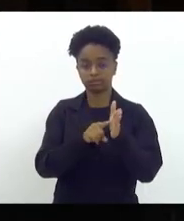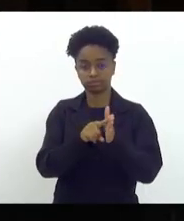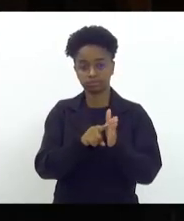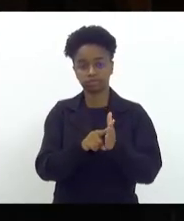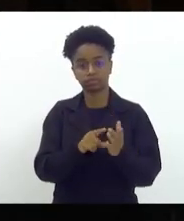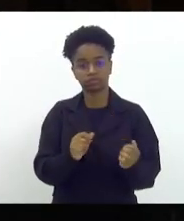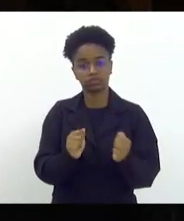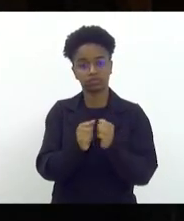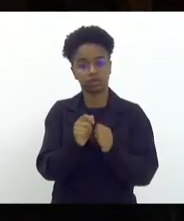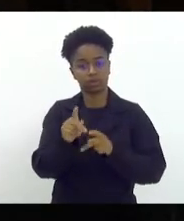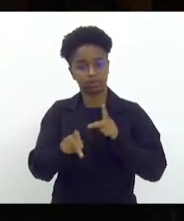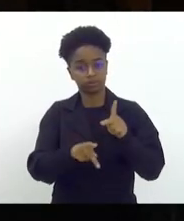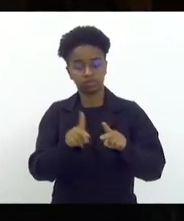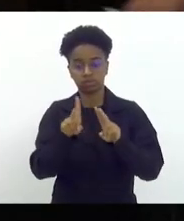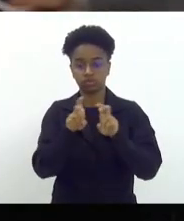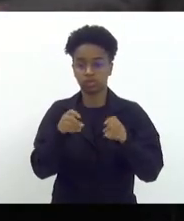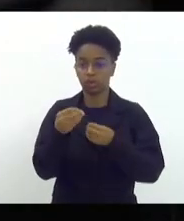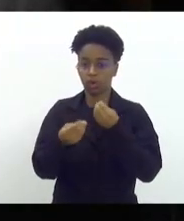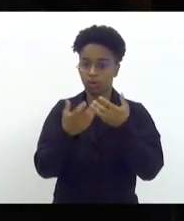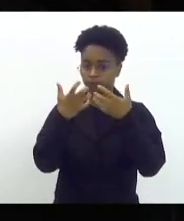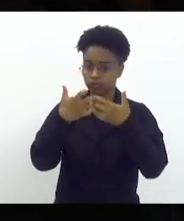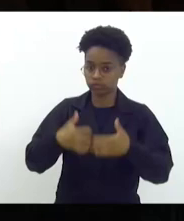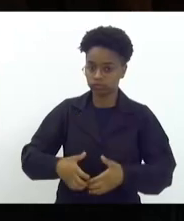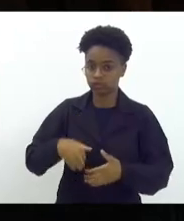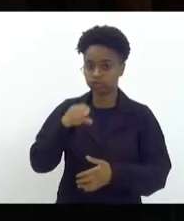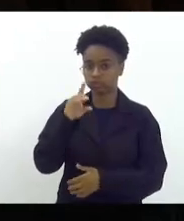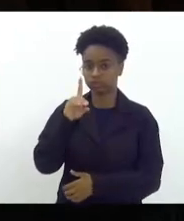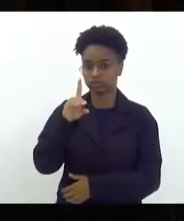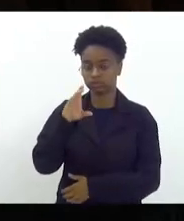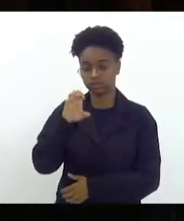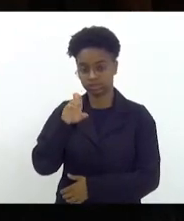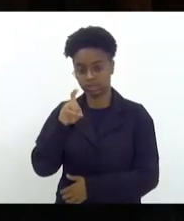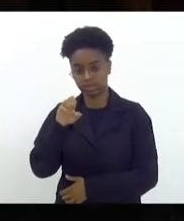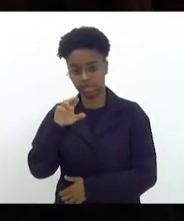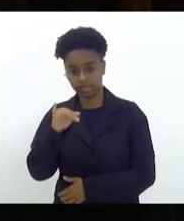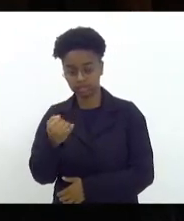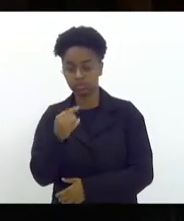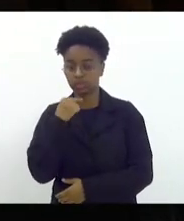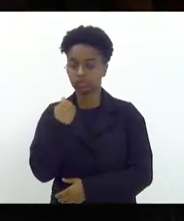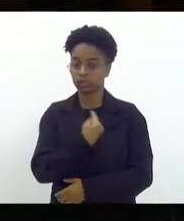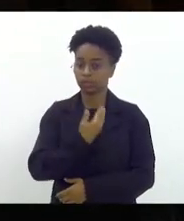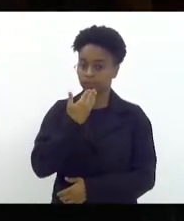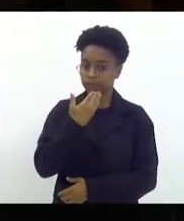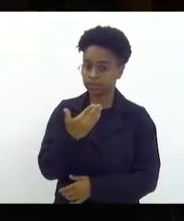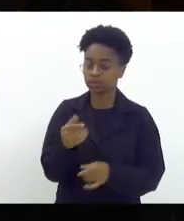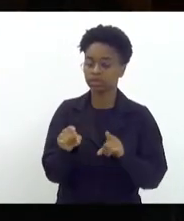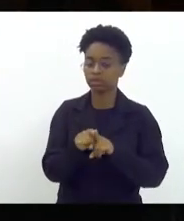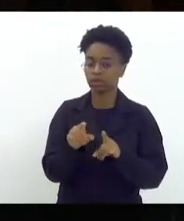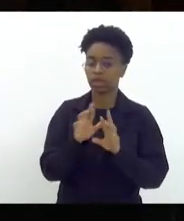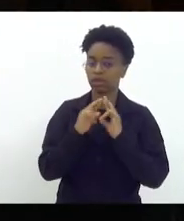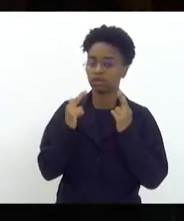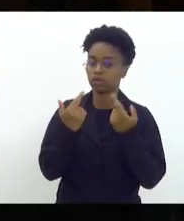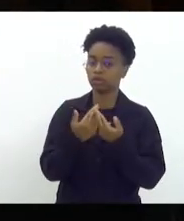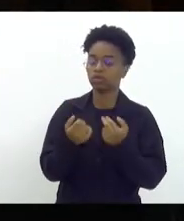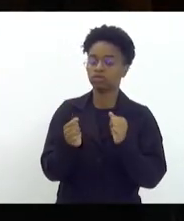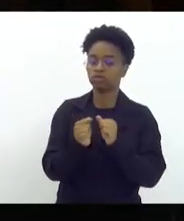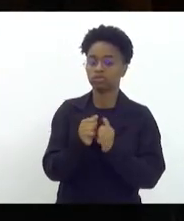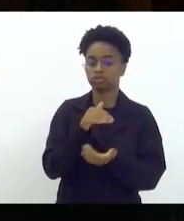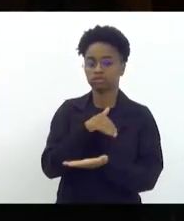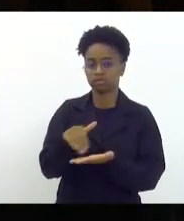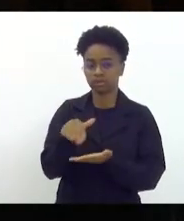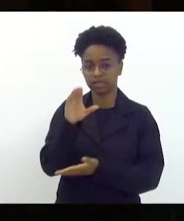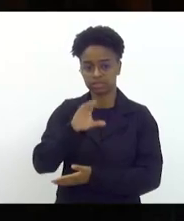as condições de funcionamento do consórcio Cederj estamos reivindicando uma reunião com o secretário de ciência e tecnologia